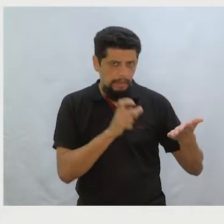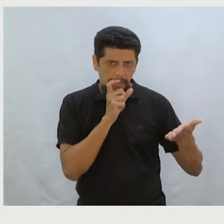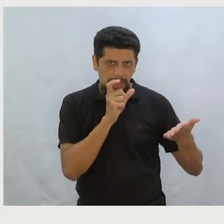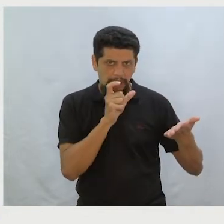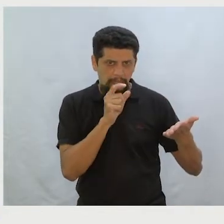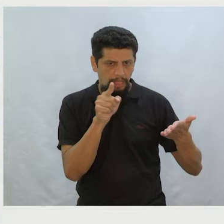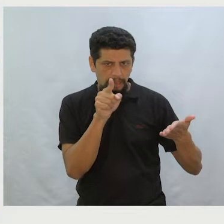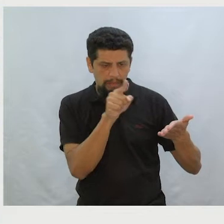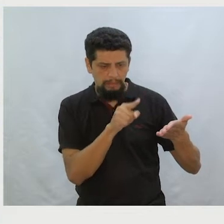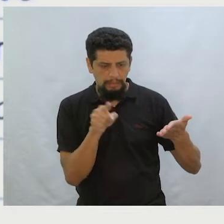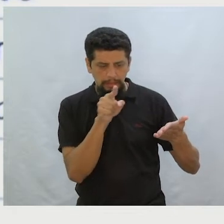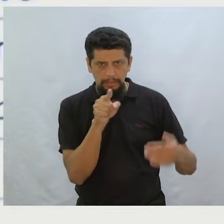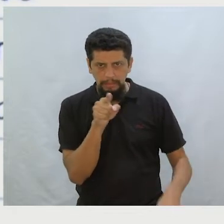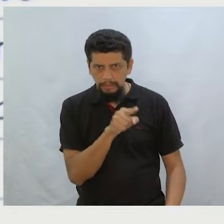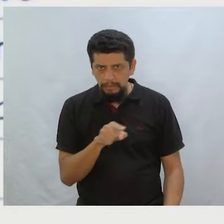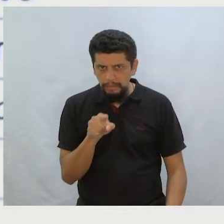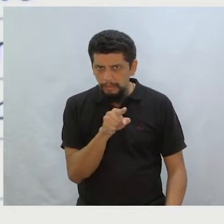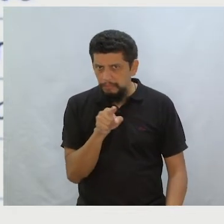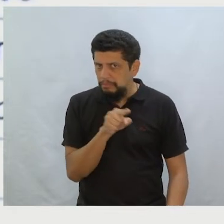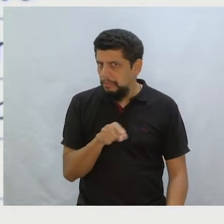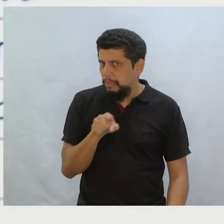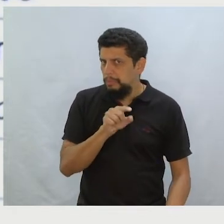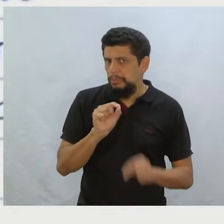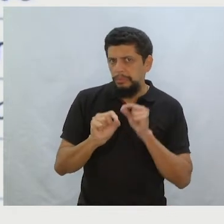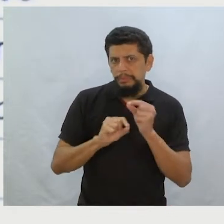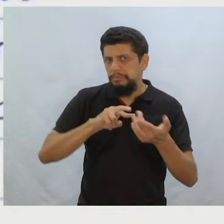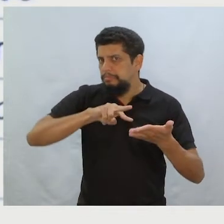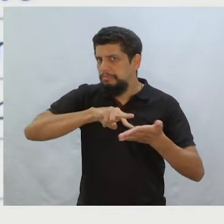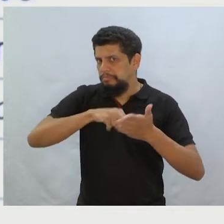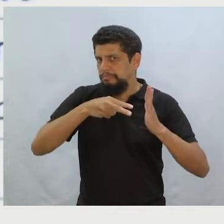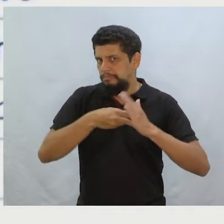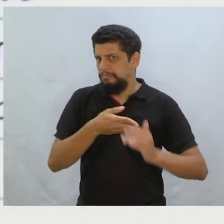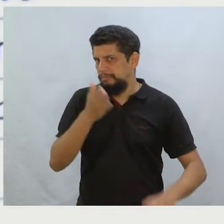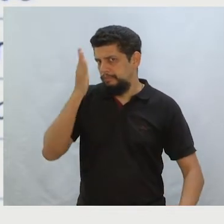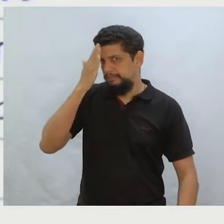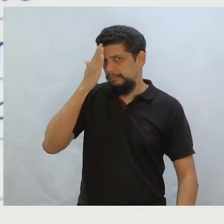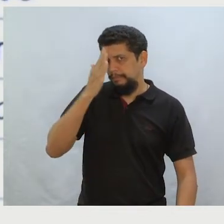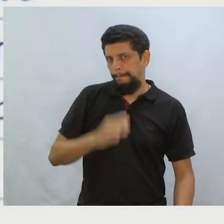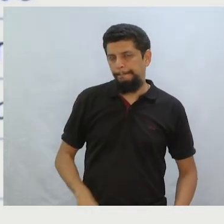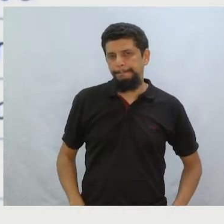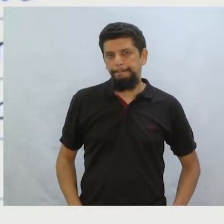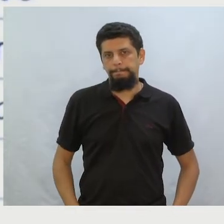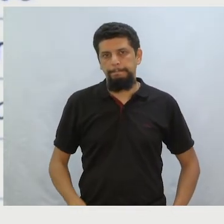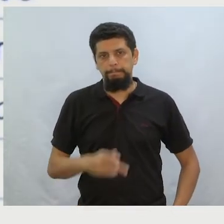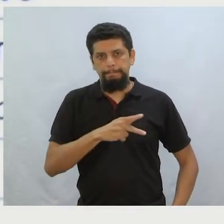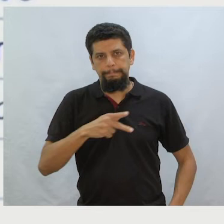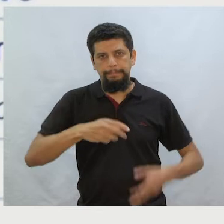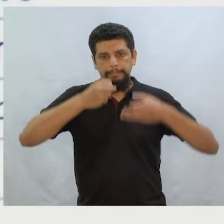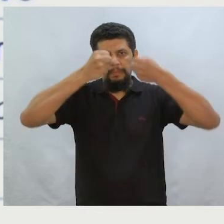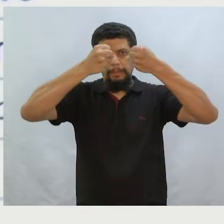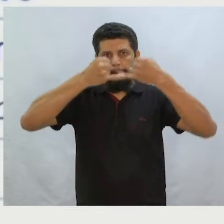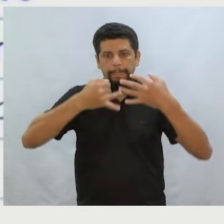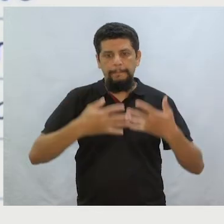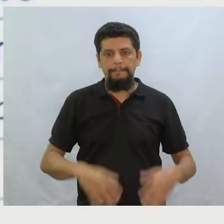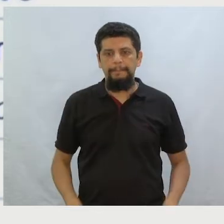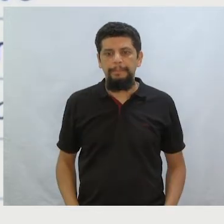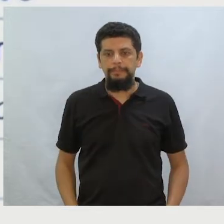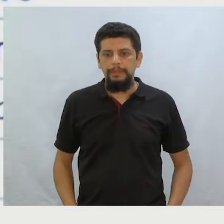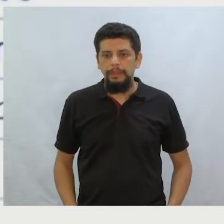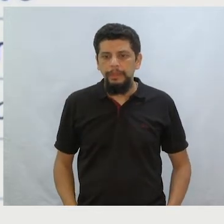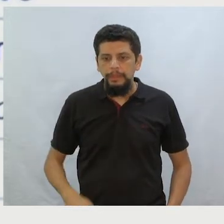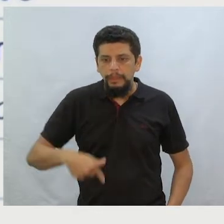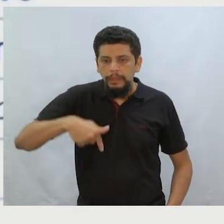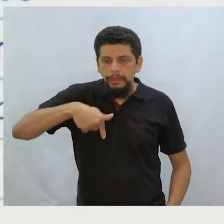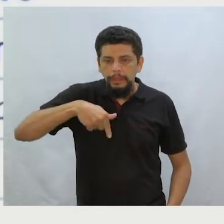com várias palavras circuladas o que será que isso quer dizer olha só a professora diz quanto